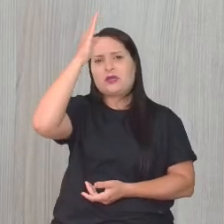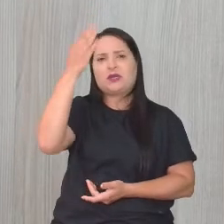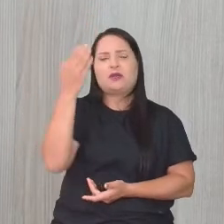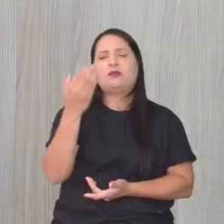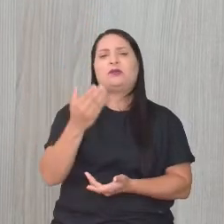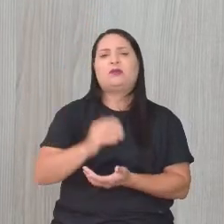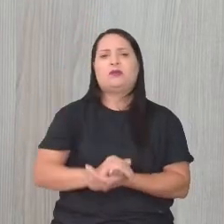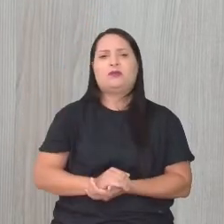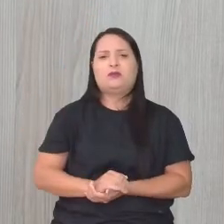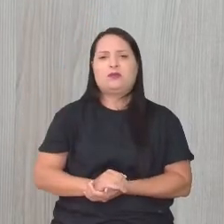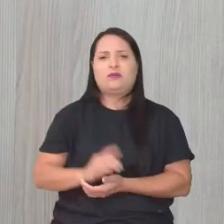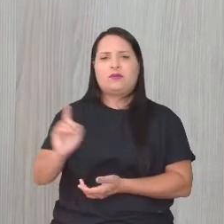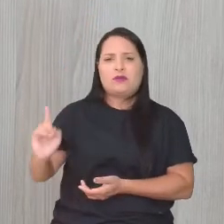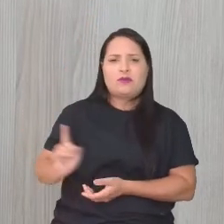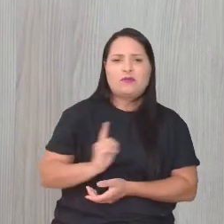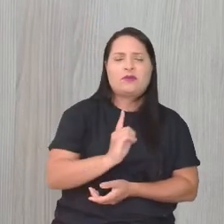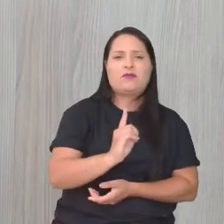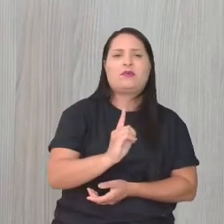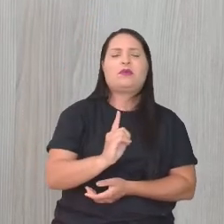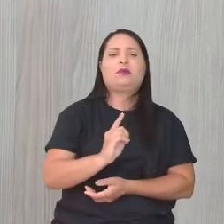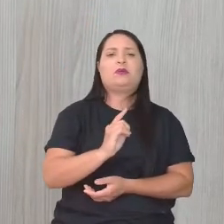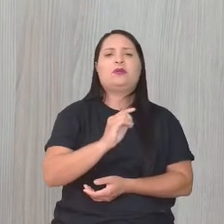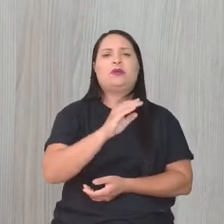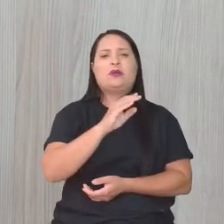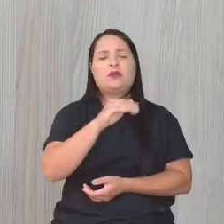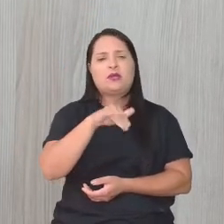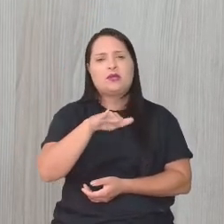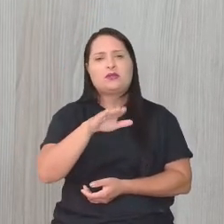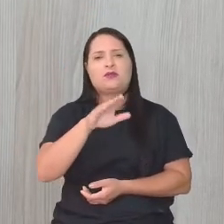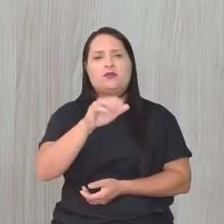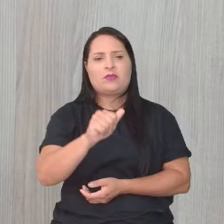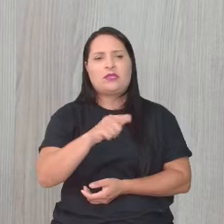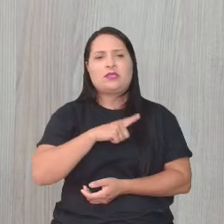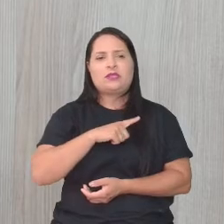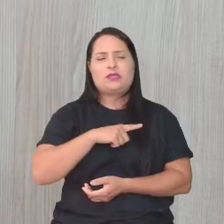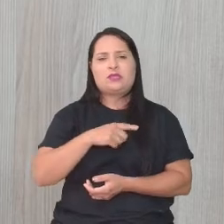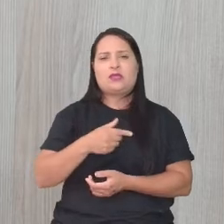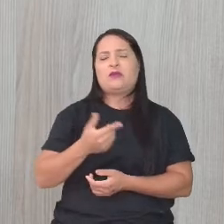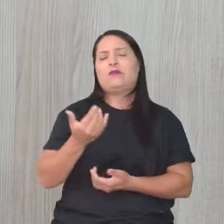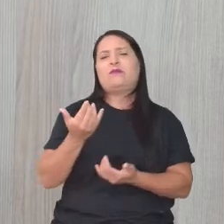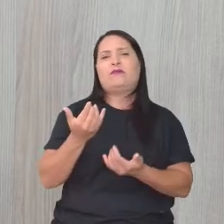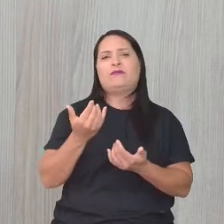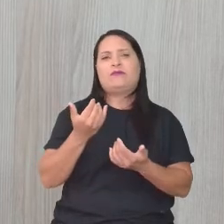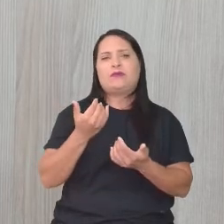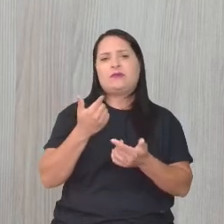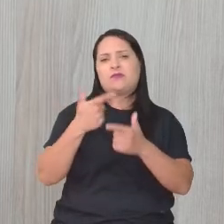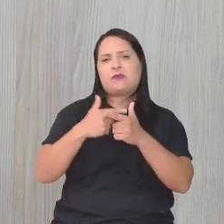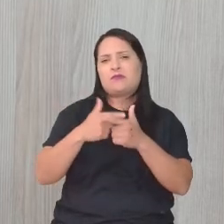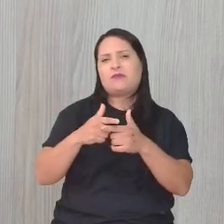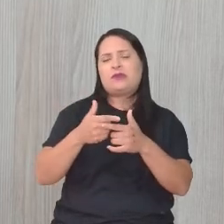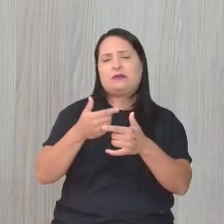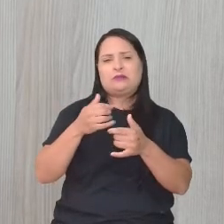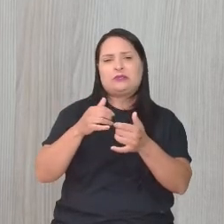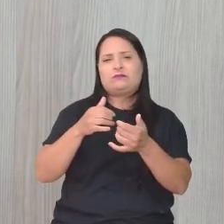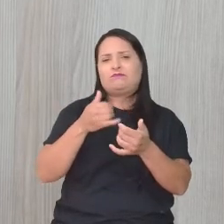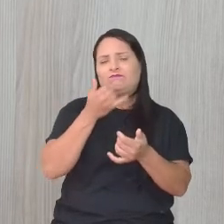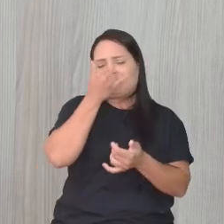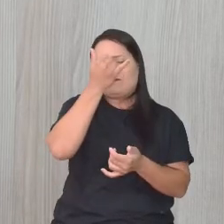dos Palmares depois que Gangazumba foi traído, né, por um acordo firmado entre os portugueses, isso por volta